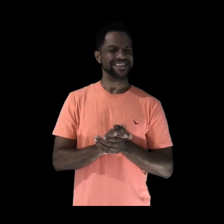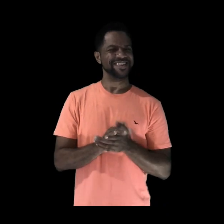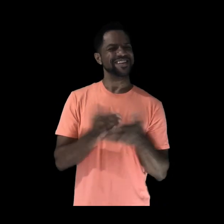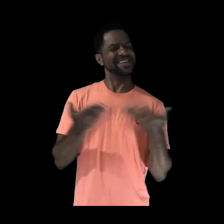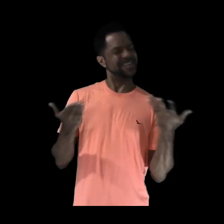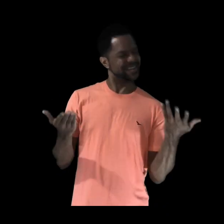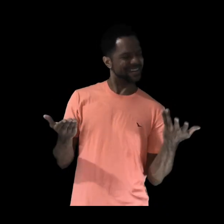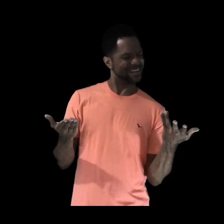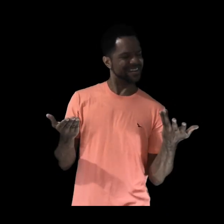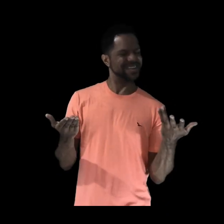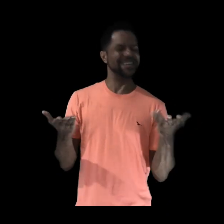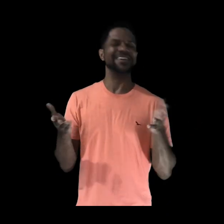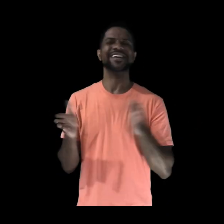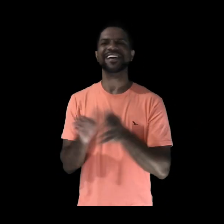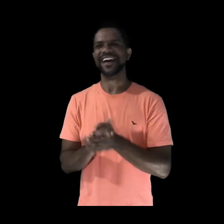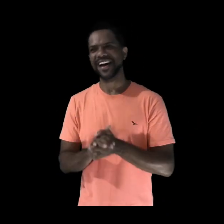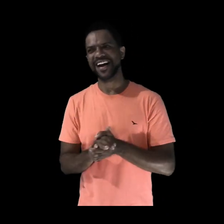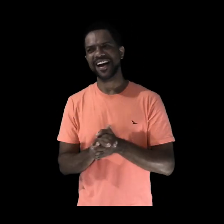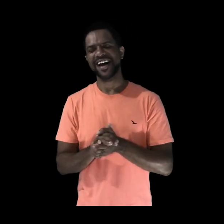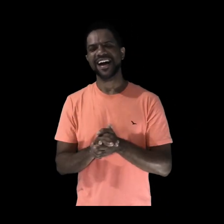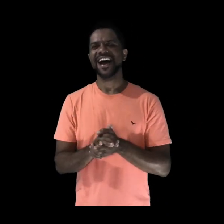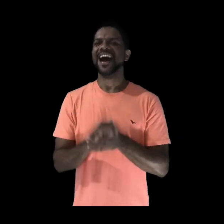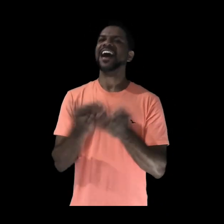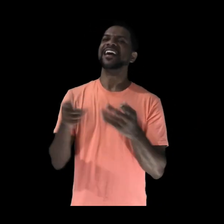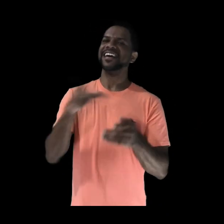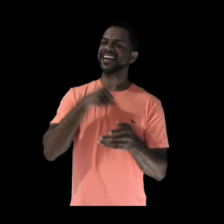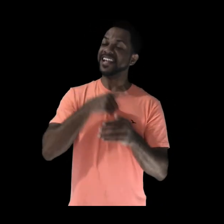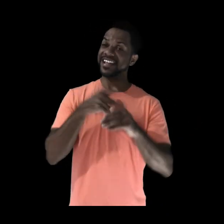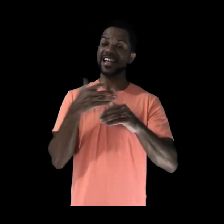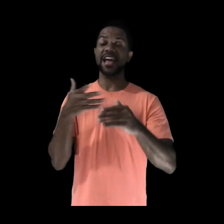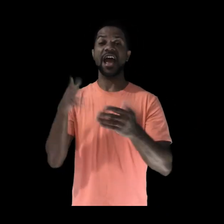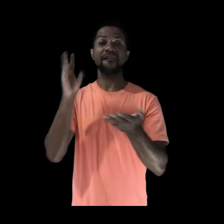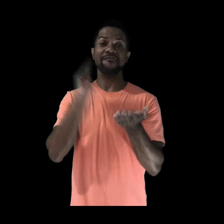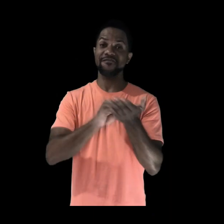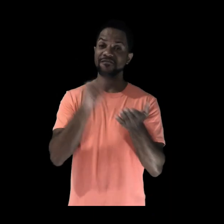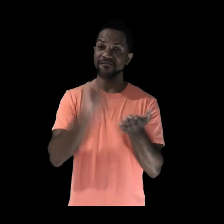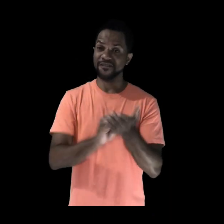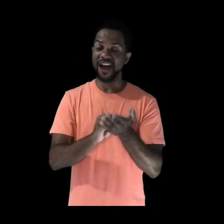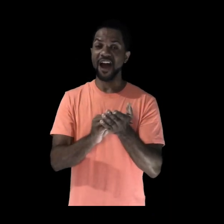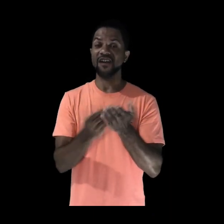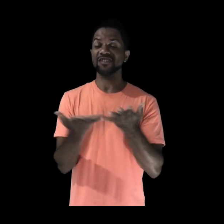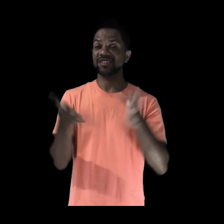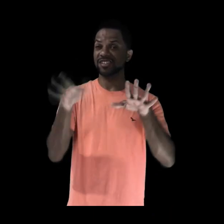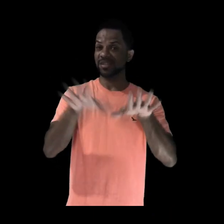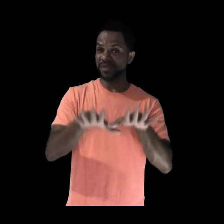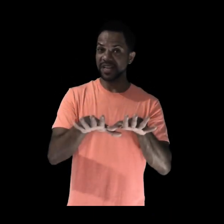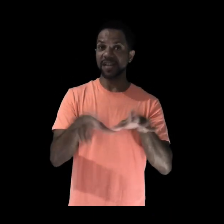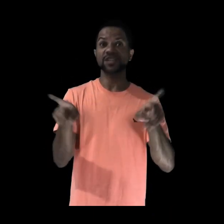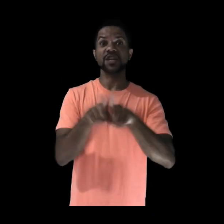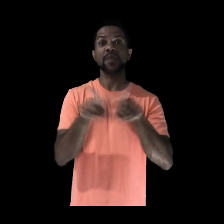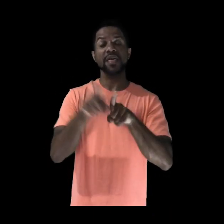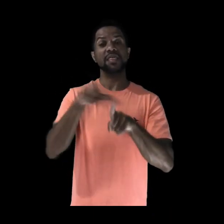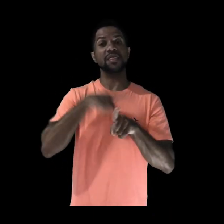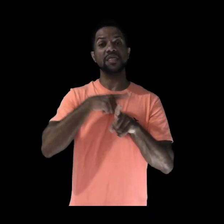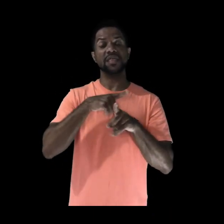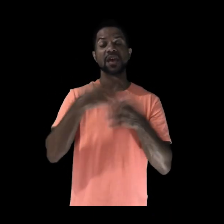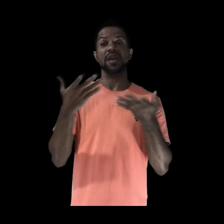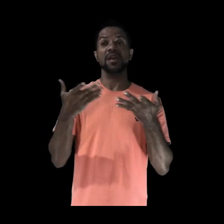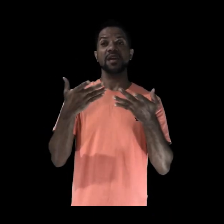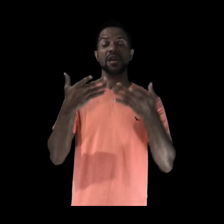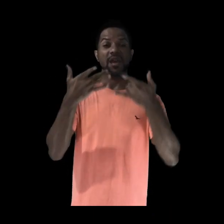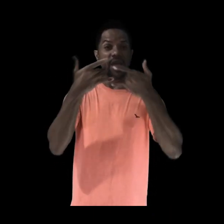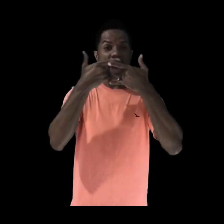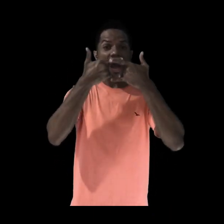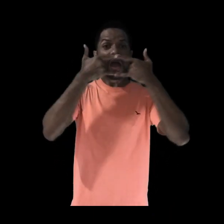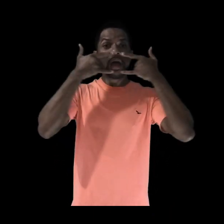sociedade, com a falta de inclusão, com a falta de acessibilidade, na verdade, até no uso da máscara, que tem agora, né?